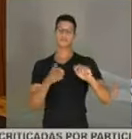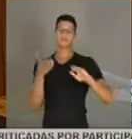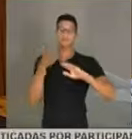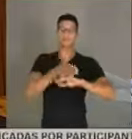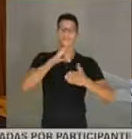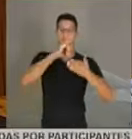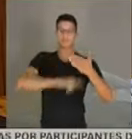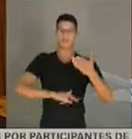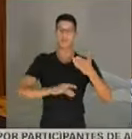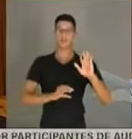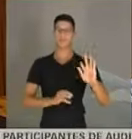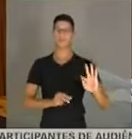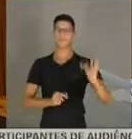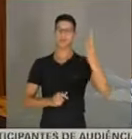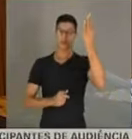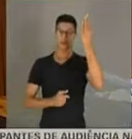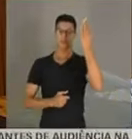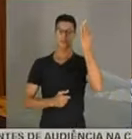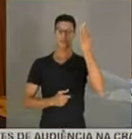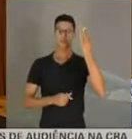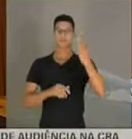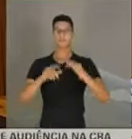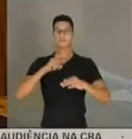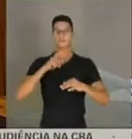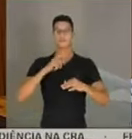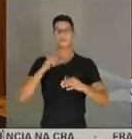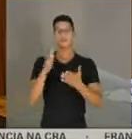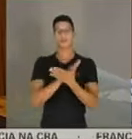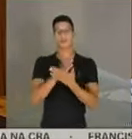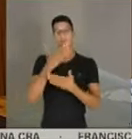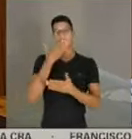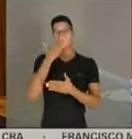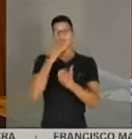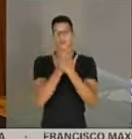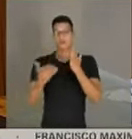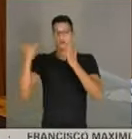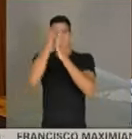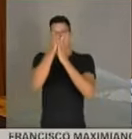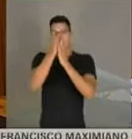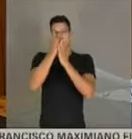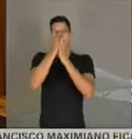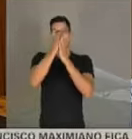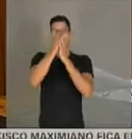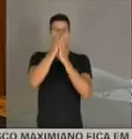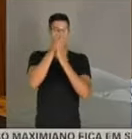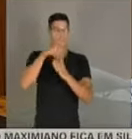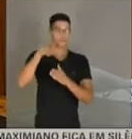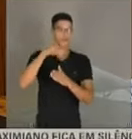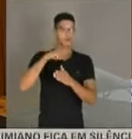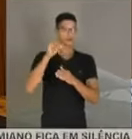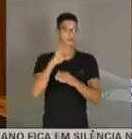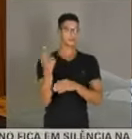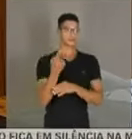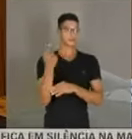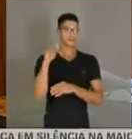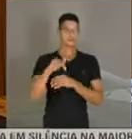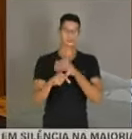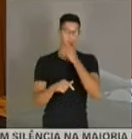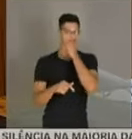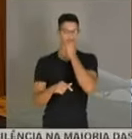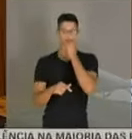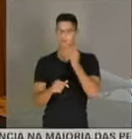documento falsificado para obter algum tipo de vantagem. E só para deixar claro que vossa senhoria não está sozinho, aqui está